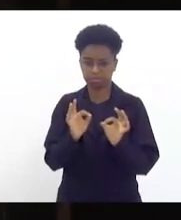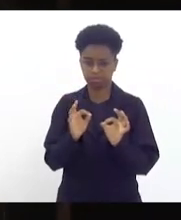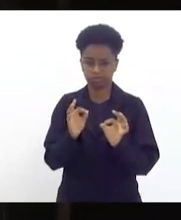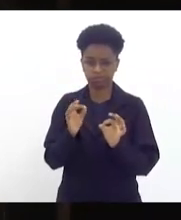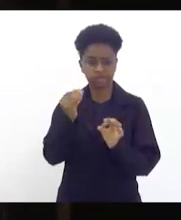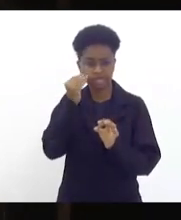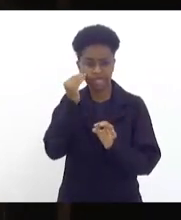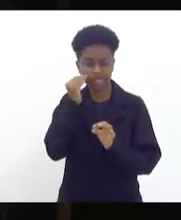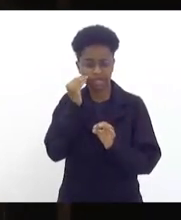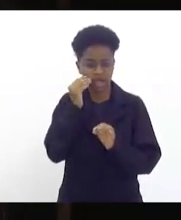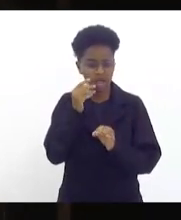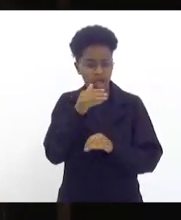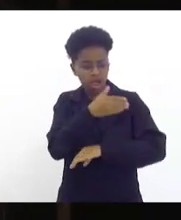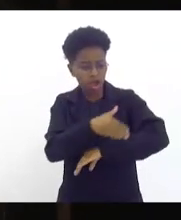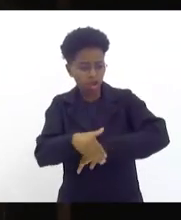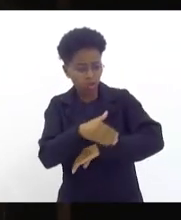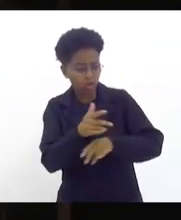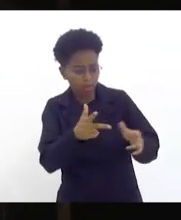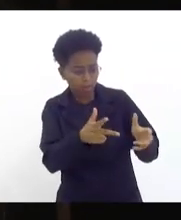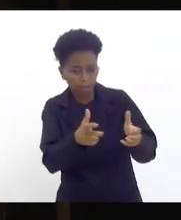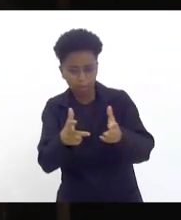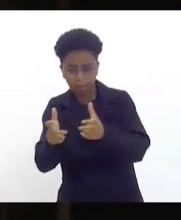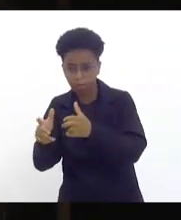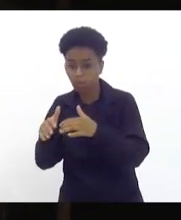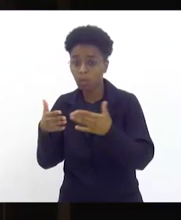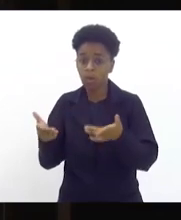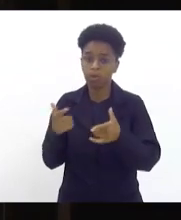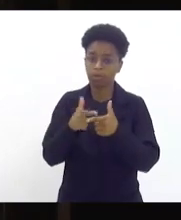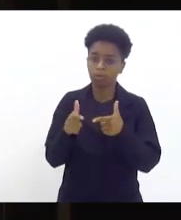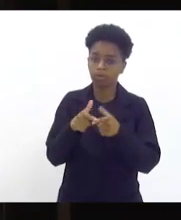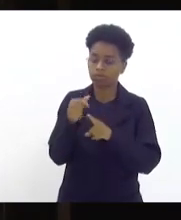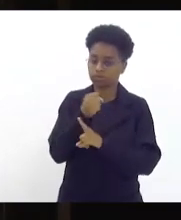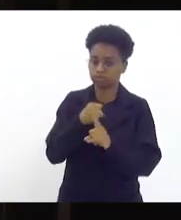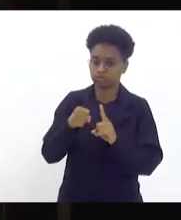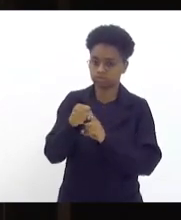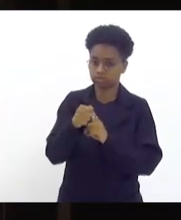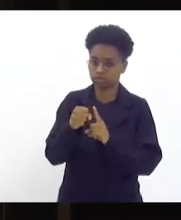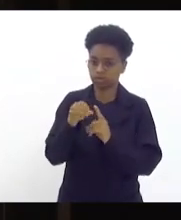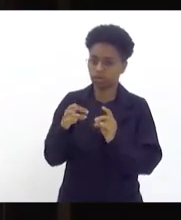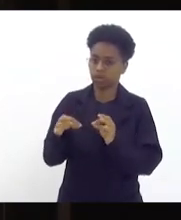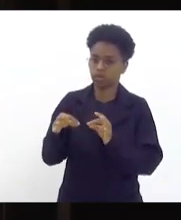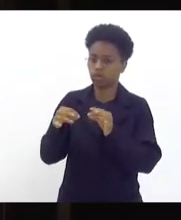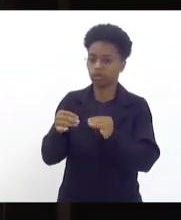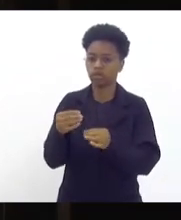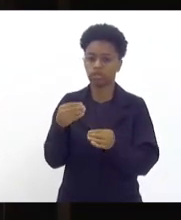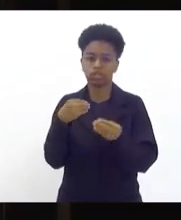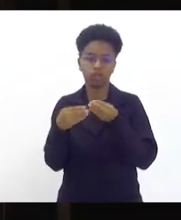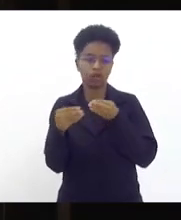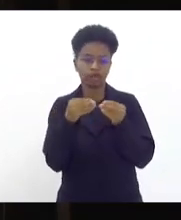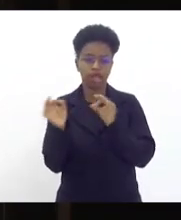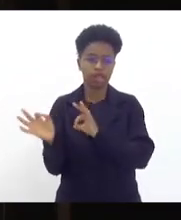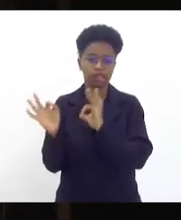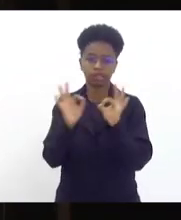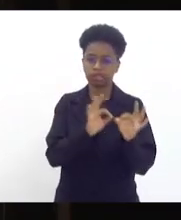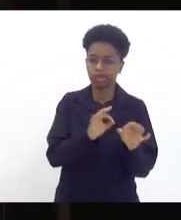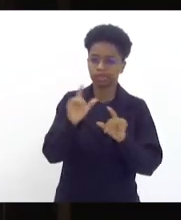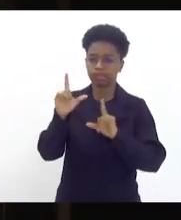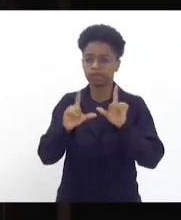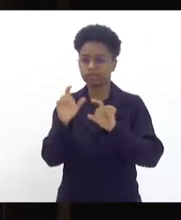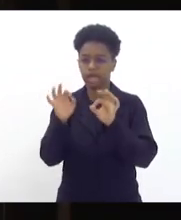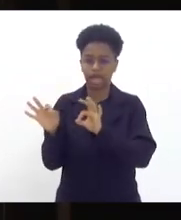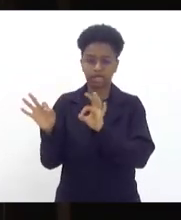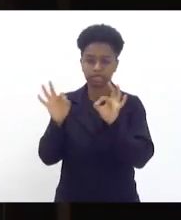olhar os problemas da sociedade entendeu fica todo mundo vendo a sua renovela vendo os seus programas